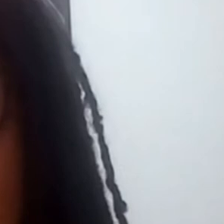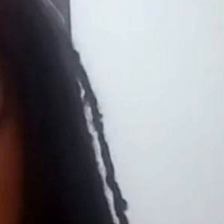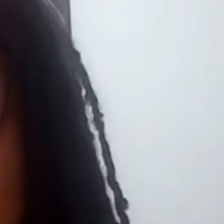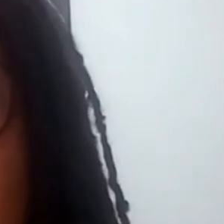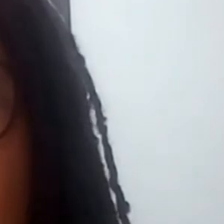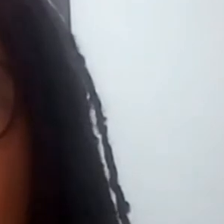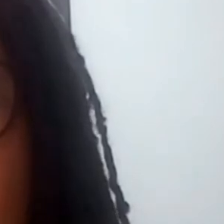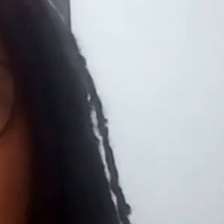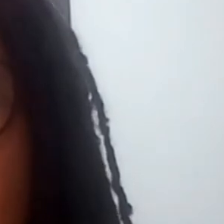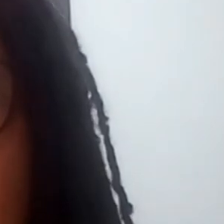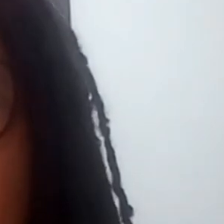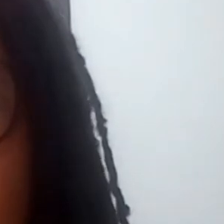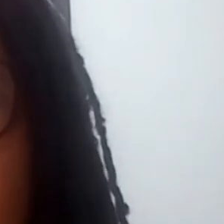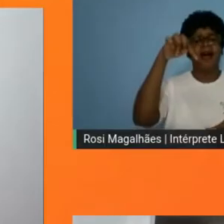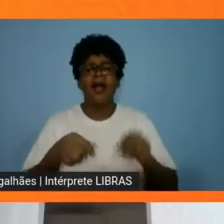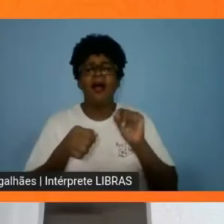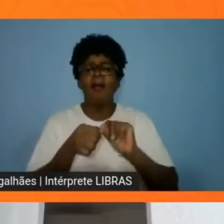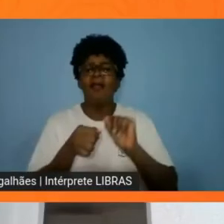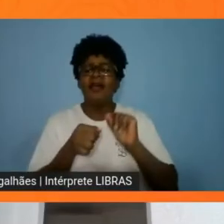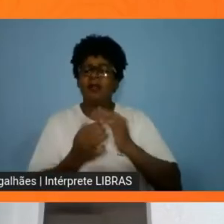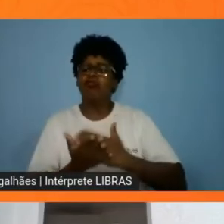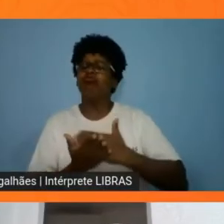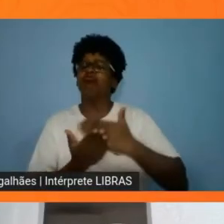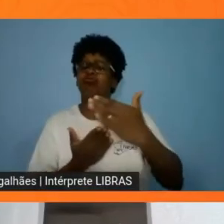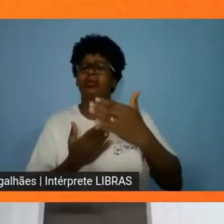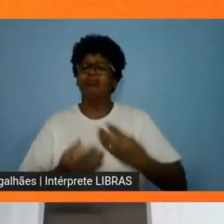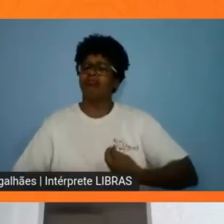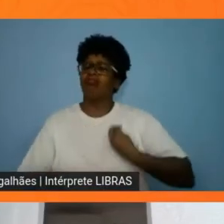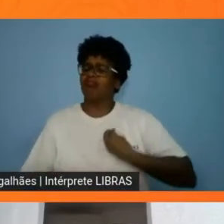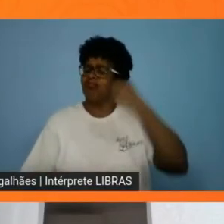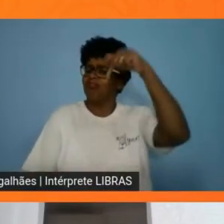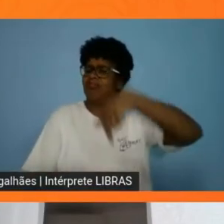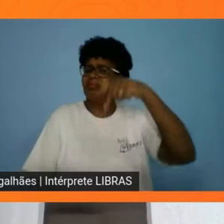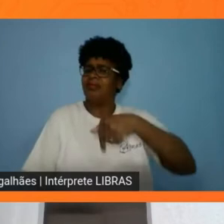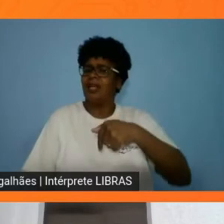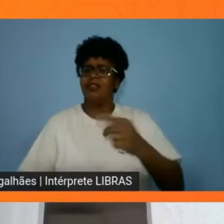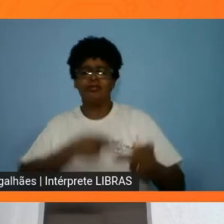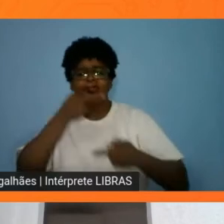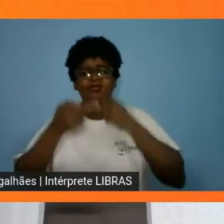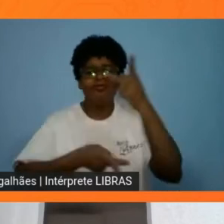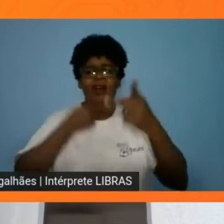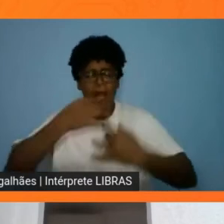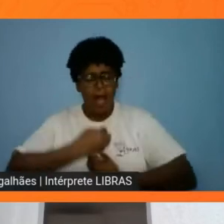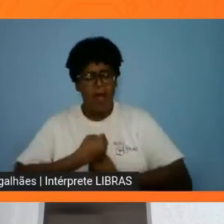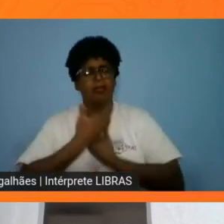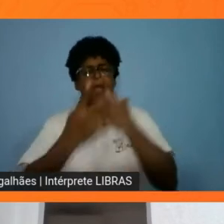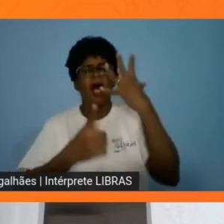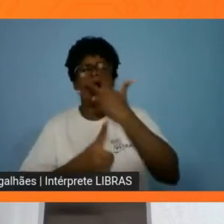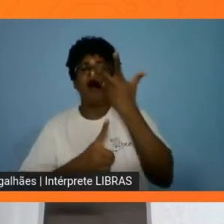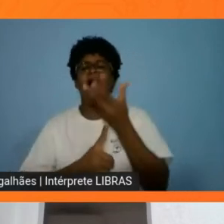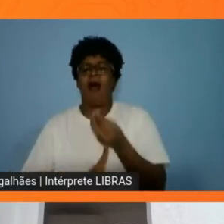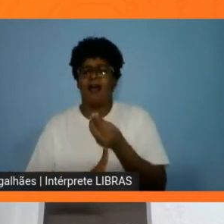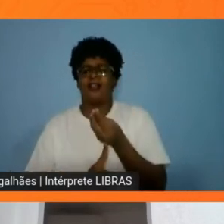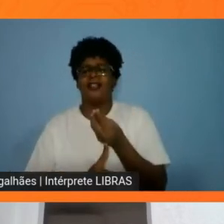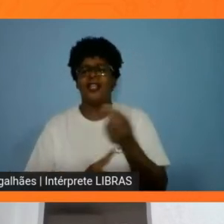aqui neste espaço, né, de fomento à arte, à cultura, né,